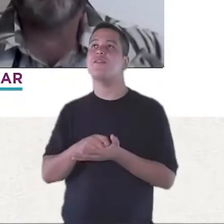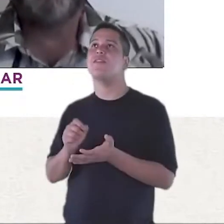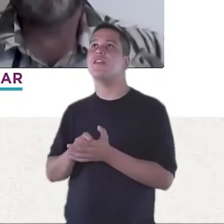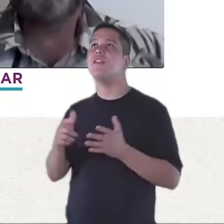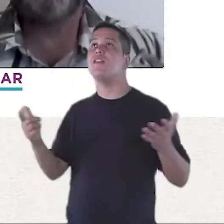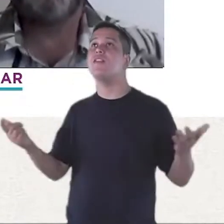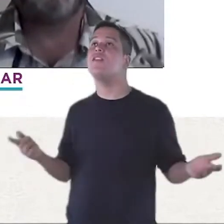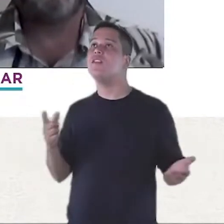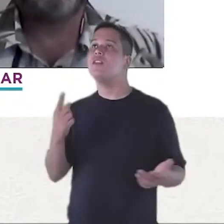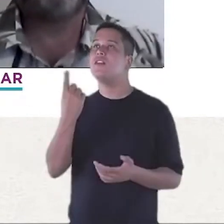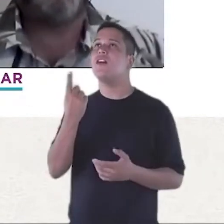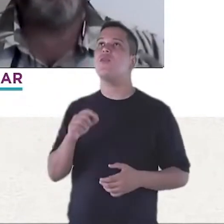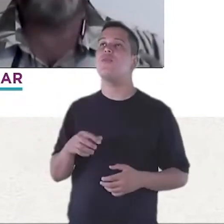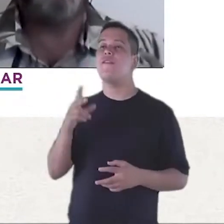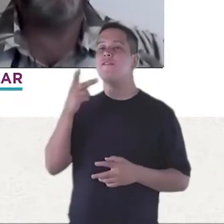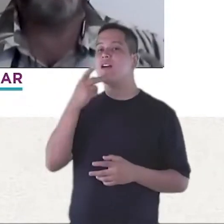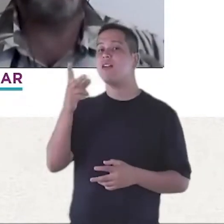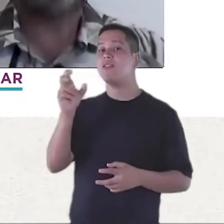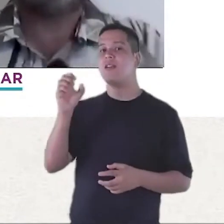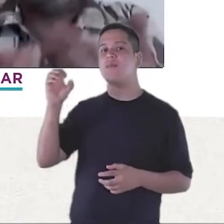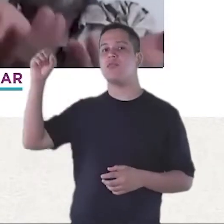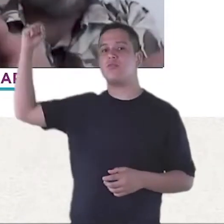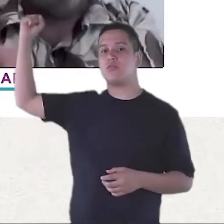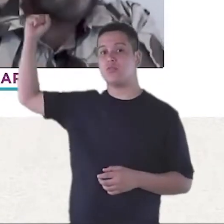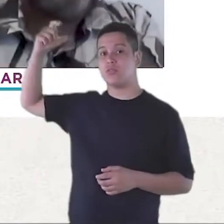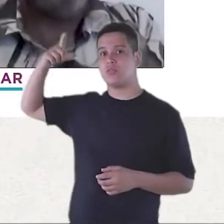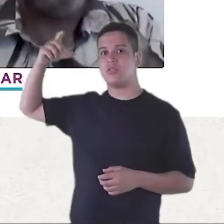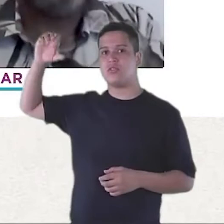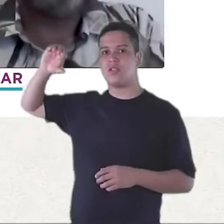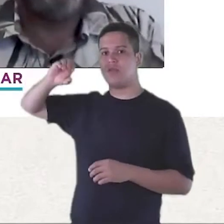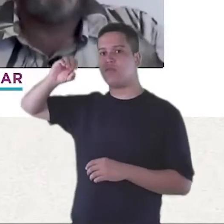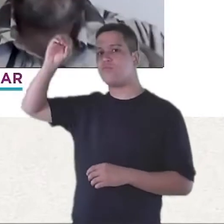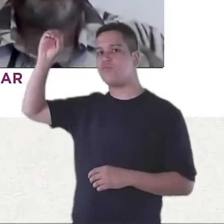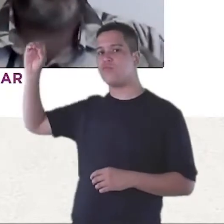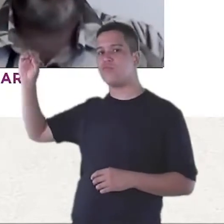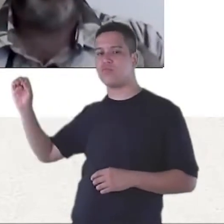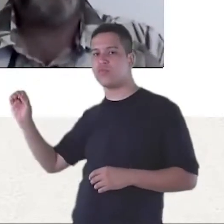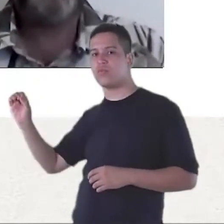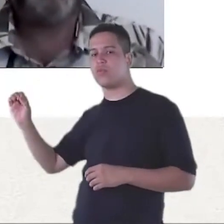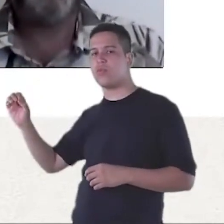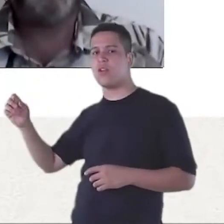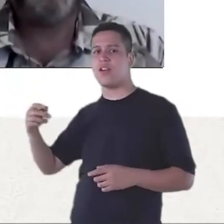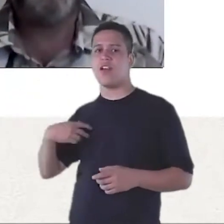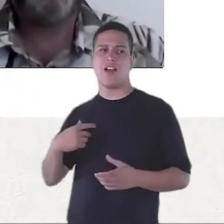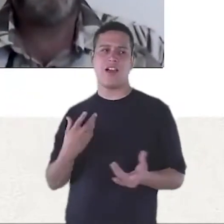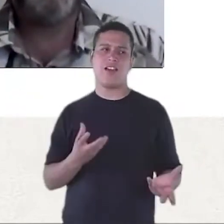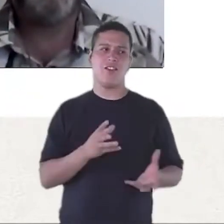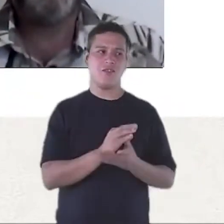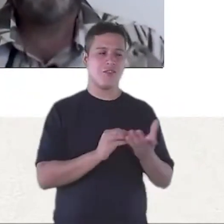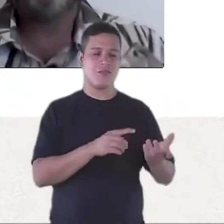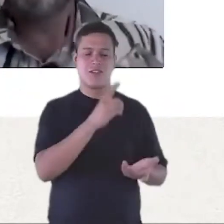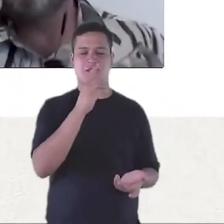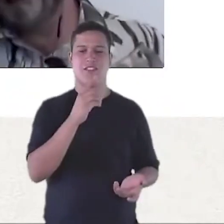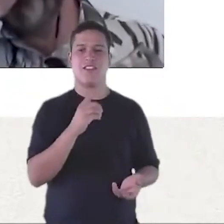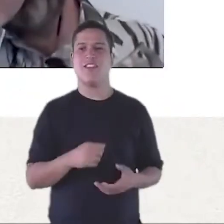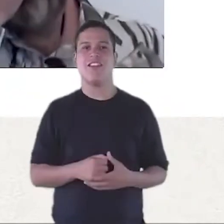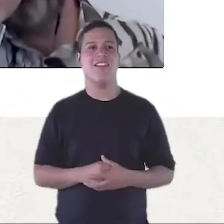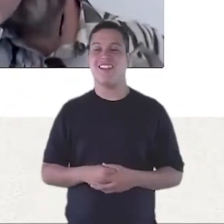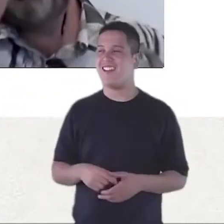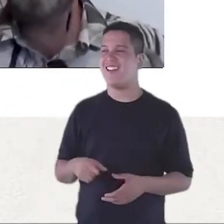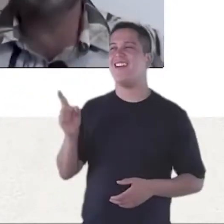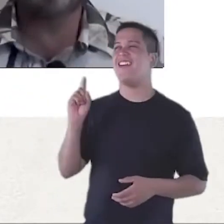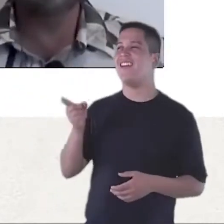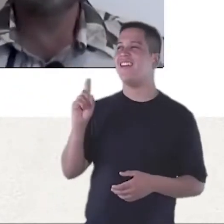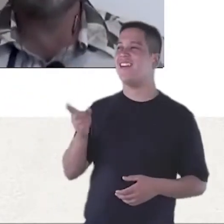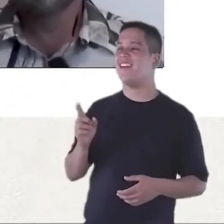do sol, que os amigos me mandam, foi inspirado em você. Aquela foi maravilhosa, você pegou uma